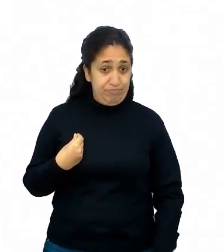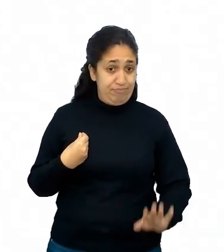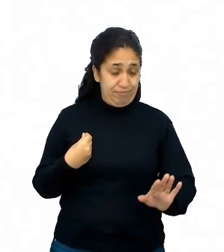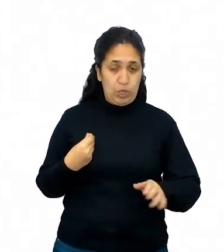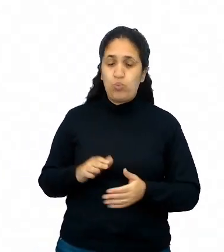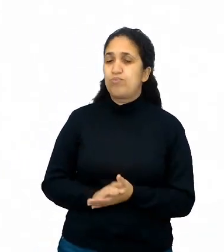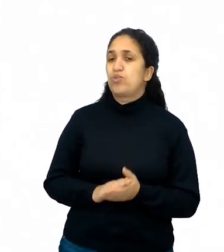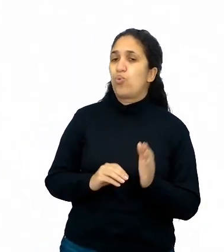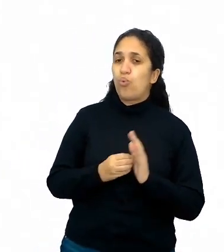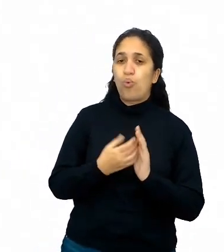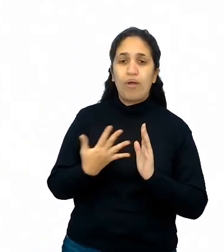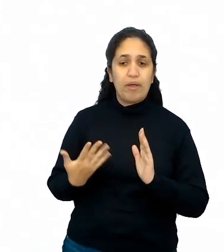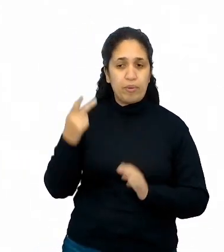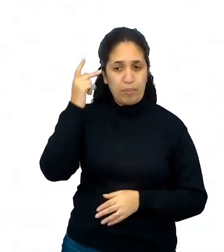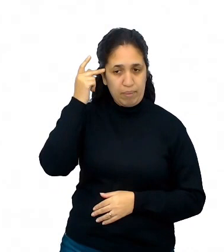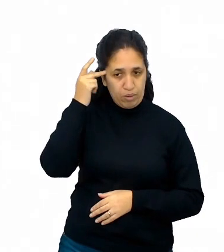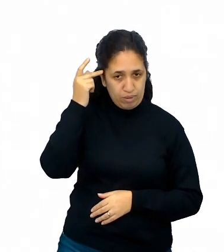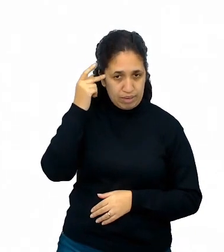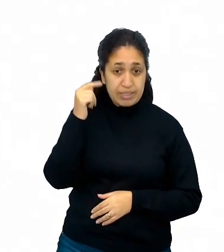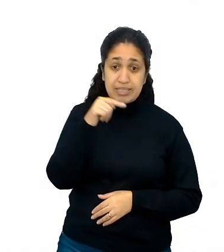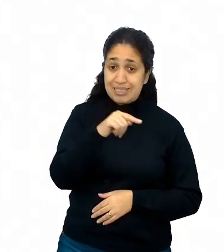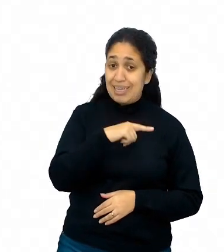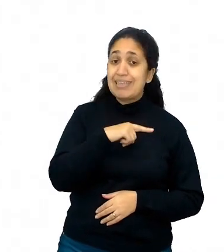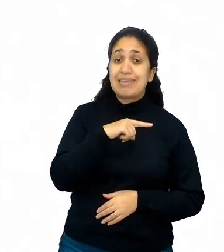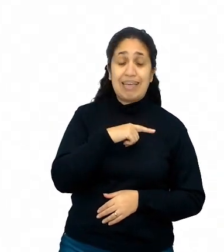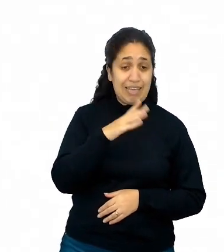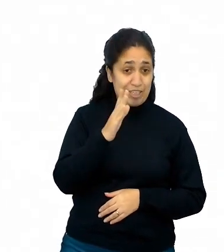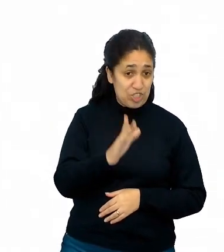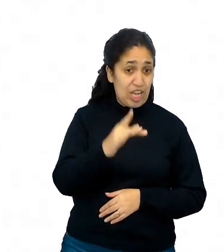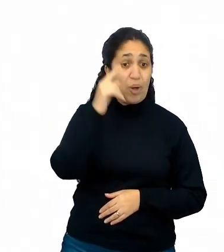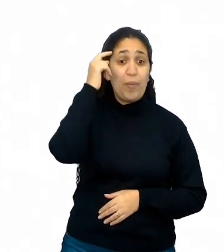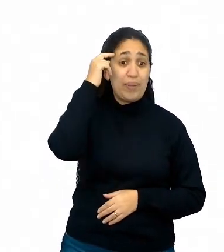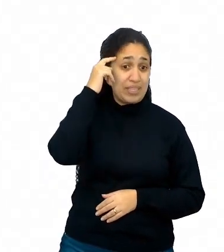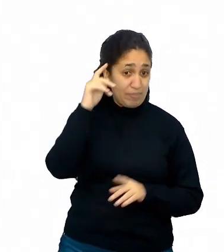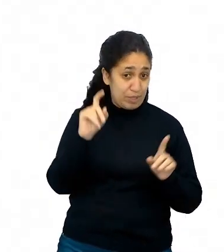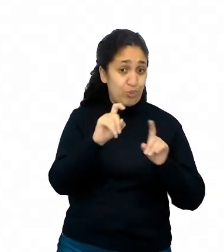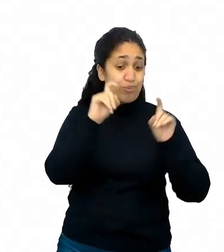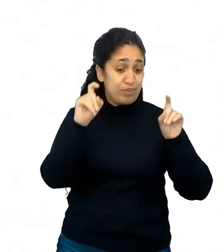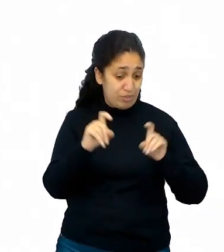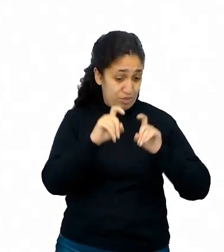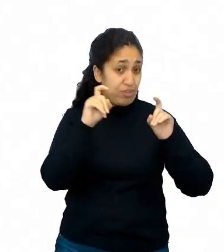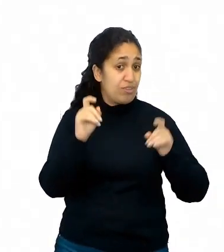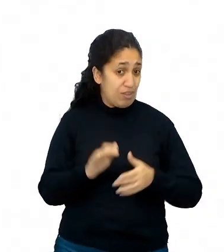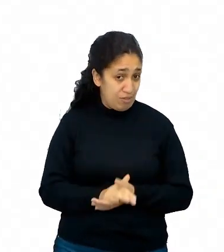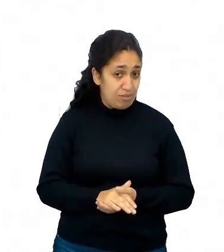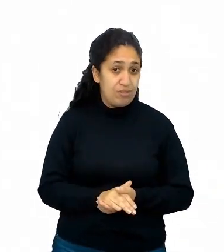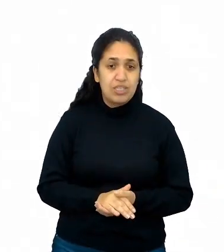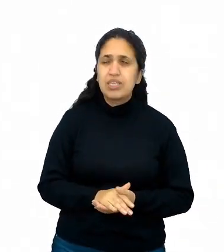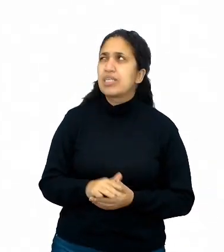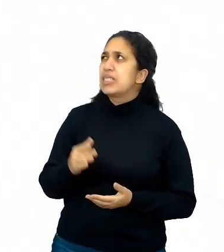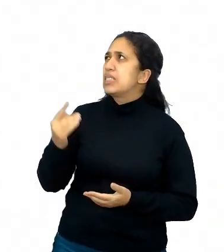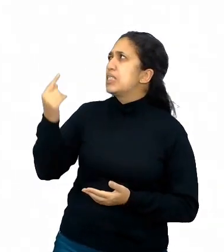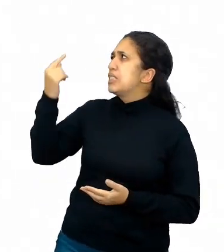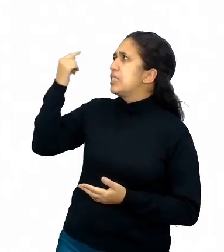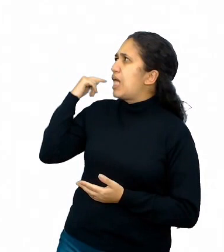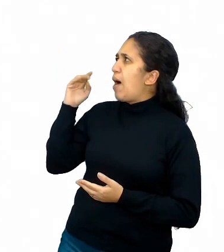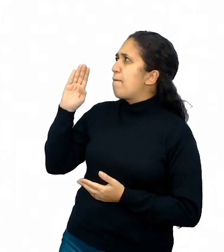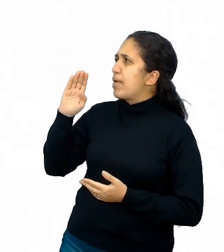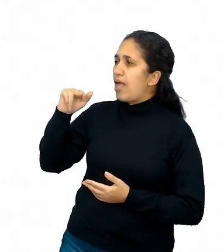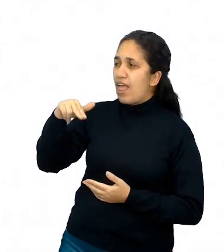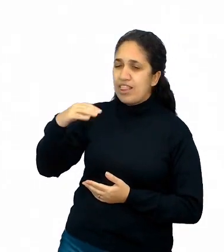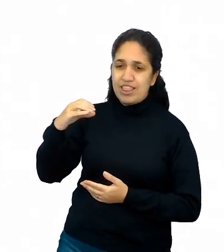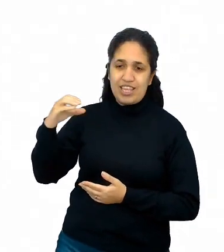currículo paulista, ele já traz esse pensamento computacional que ele pegou lá da